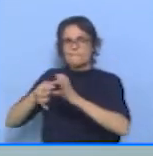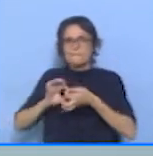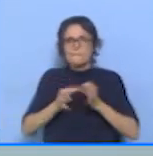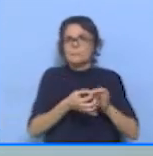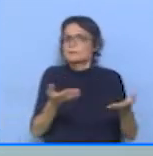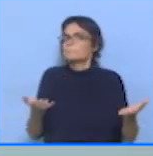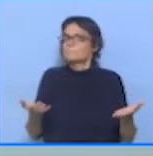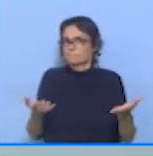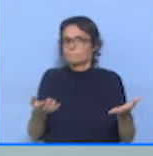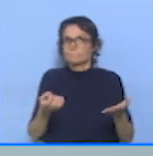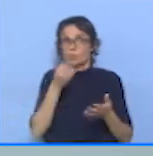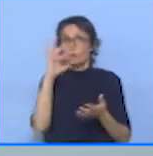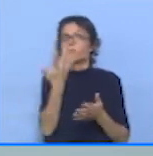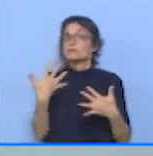Pedro,